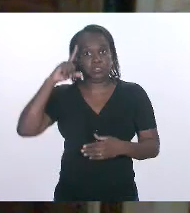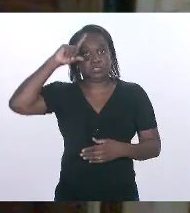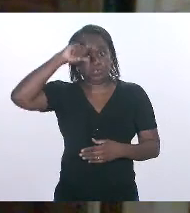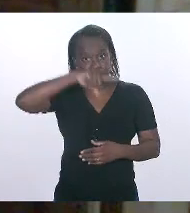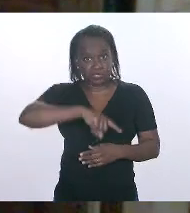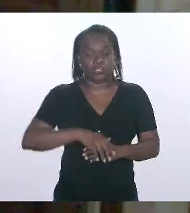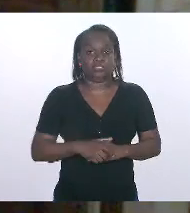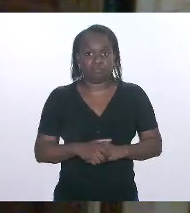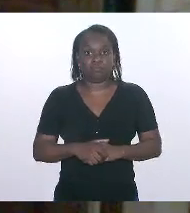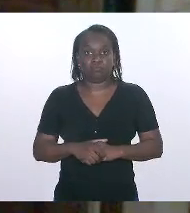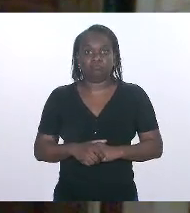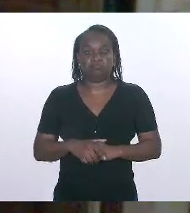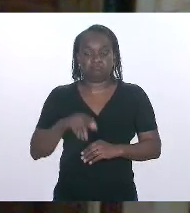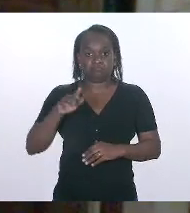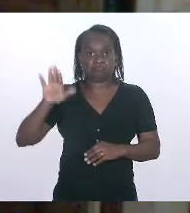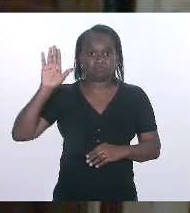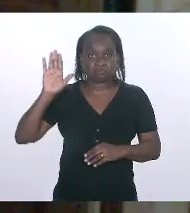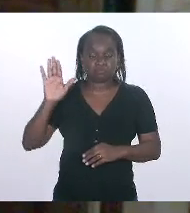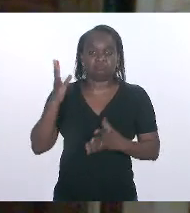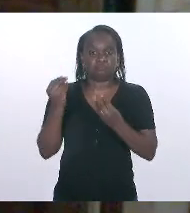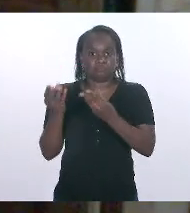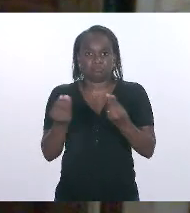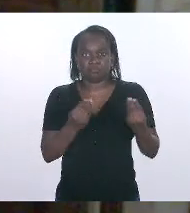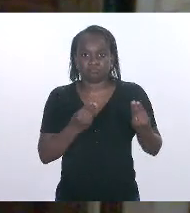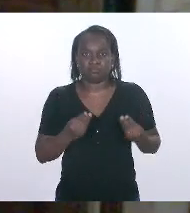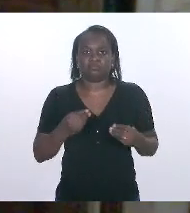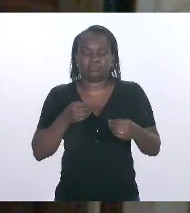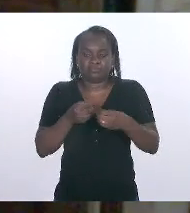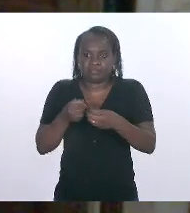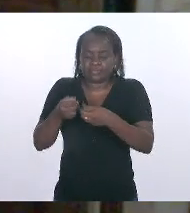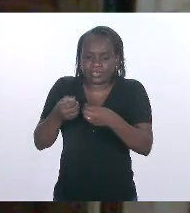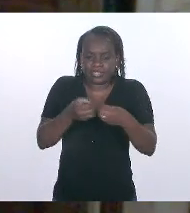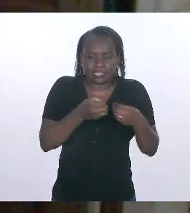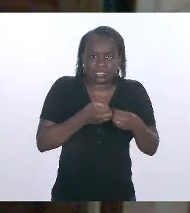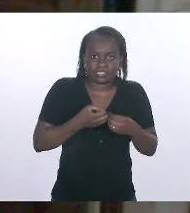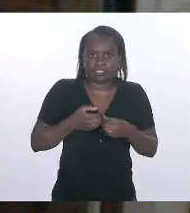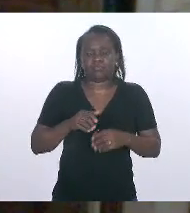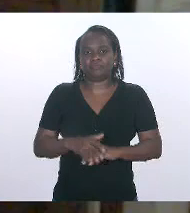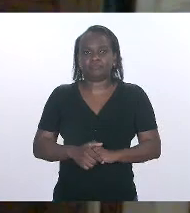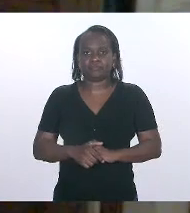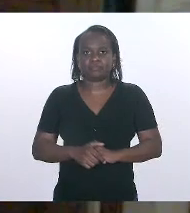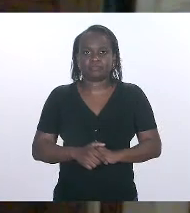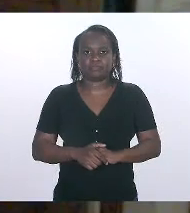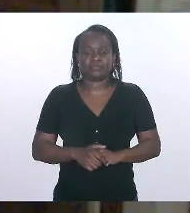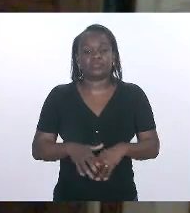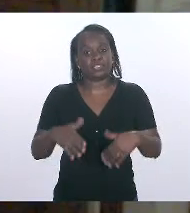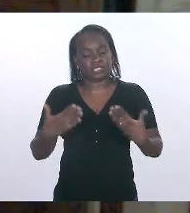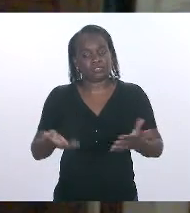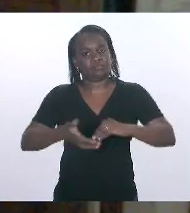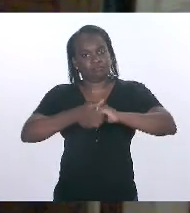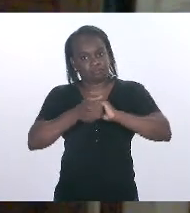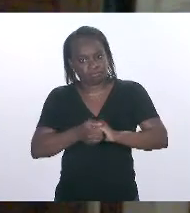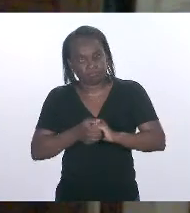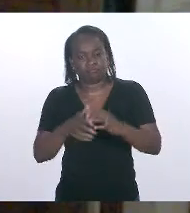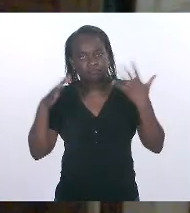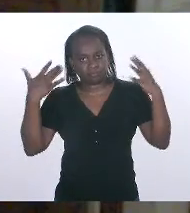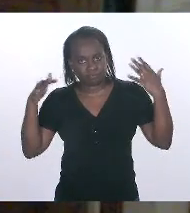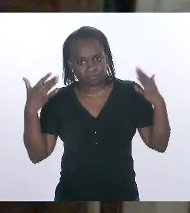dura, com candidatos muito próximos um do outro. Então, cumprimento o